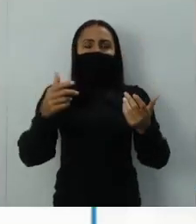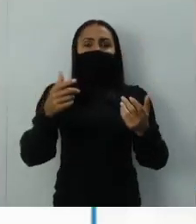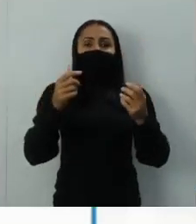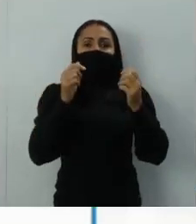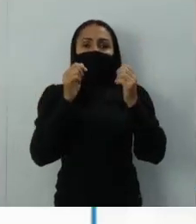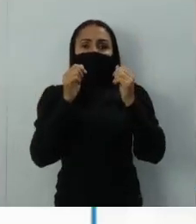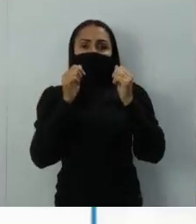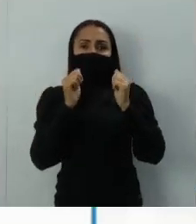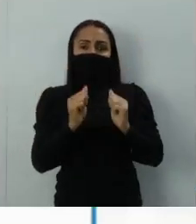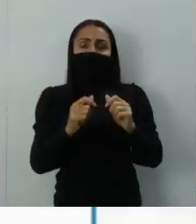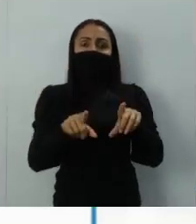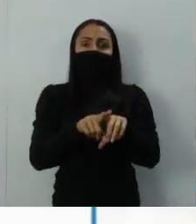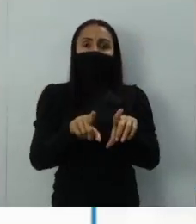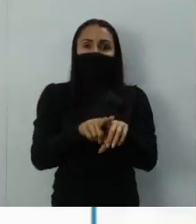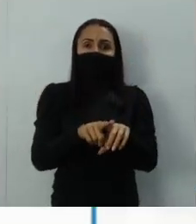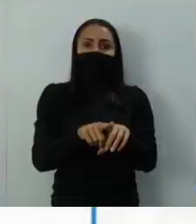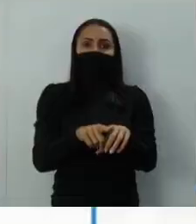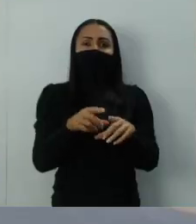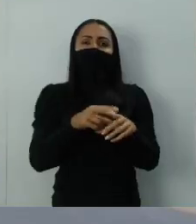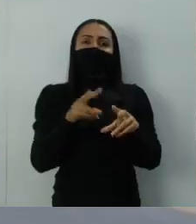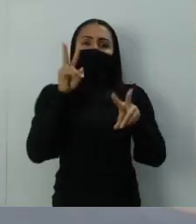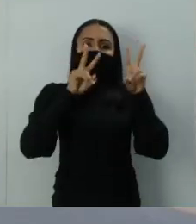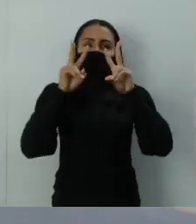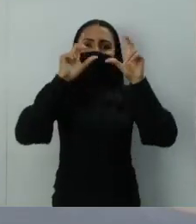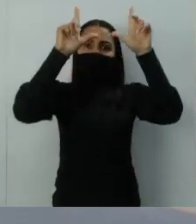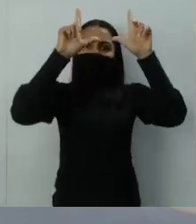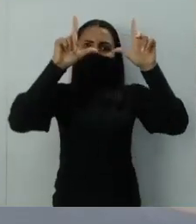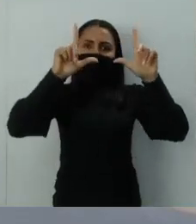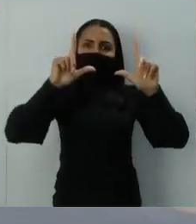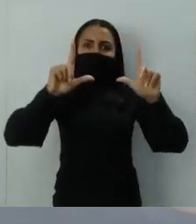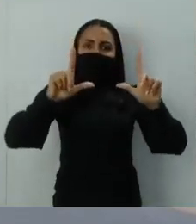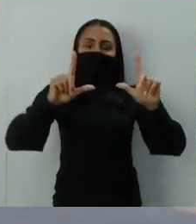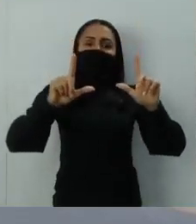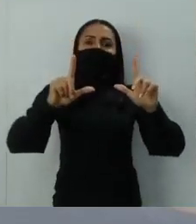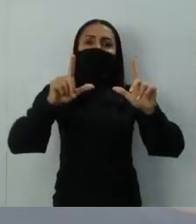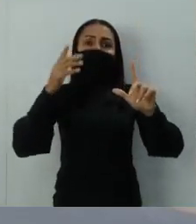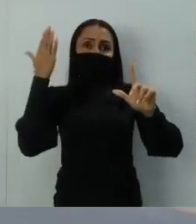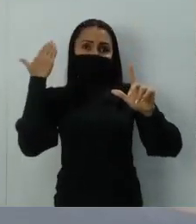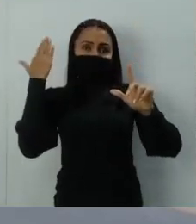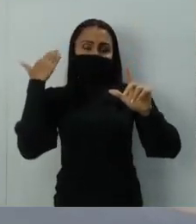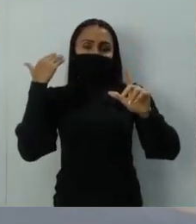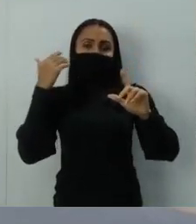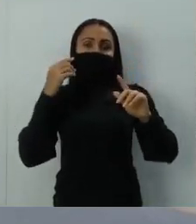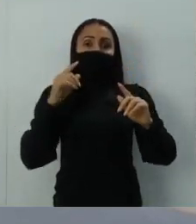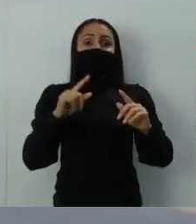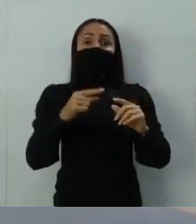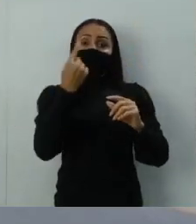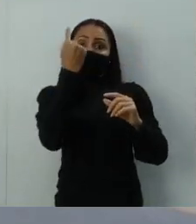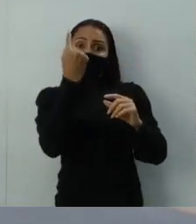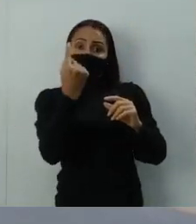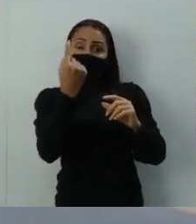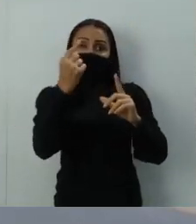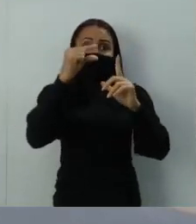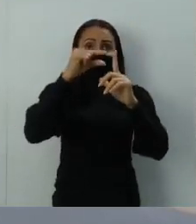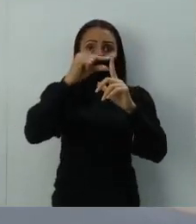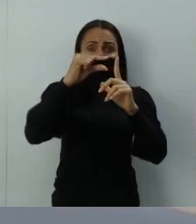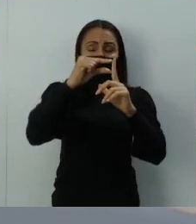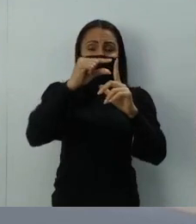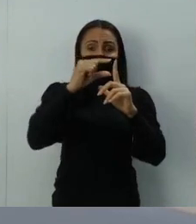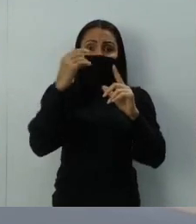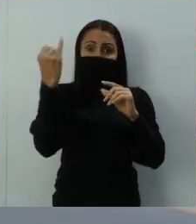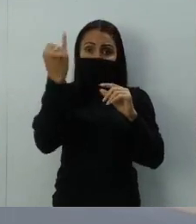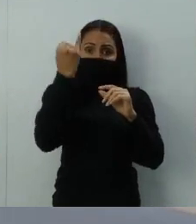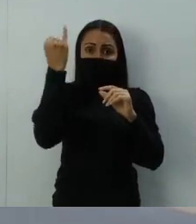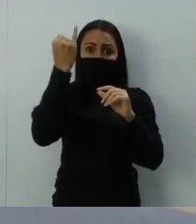dar uma olhada lá nas aulas anteriores. Porém, uma palavra aqui é muito importante para que a gente a defina, que